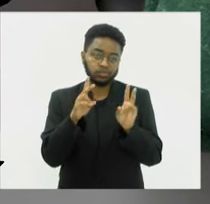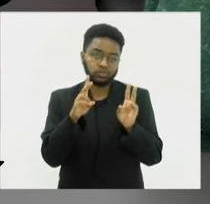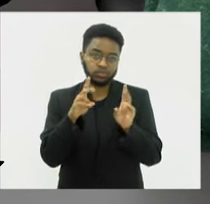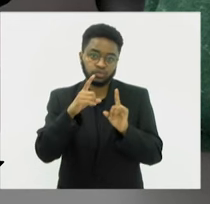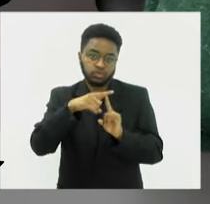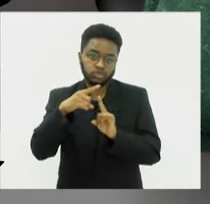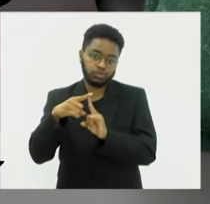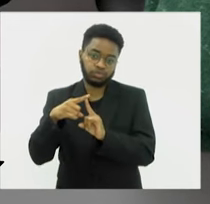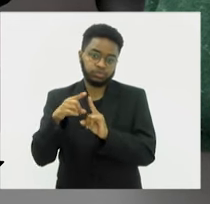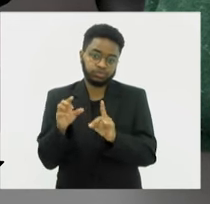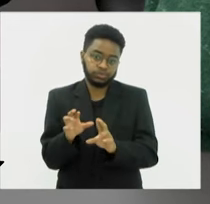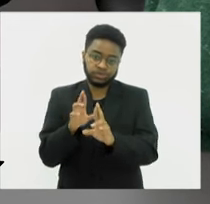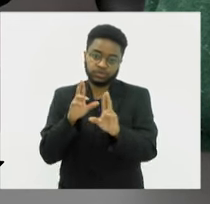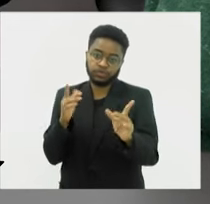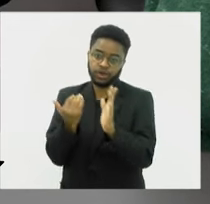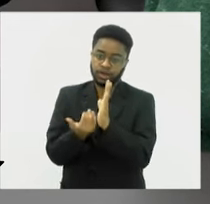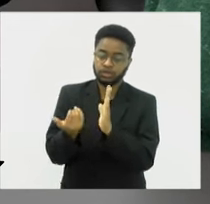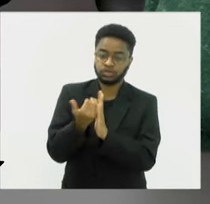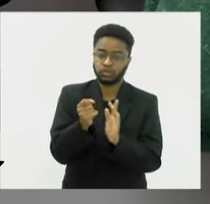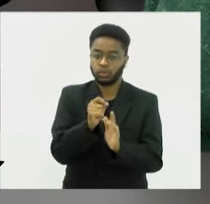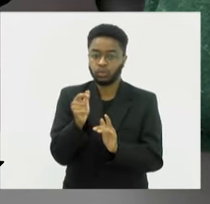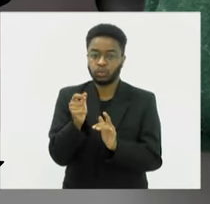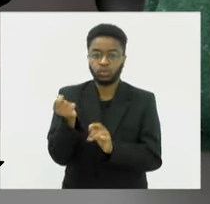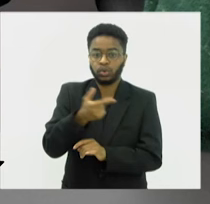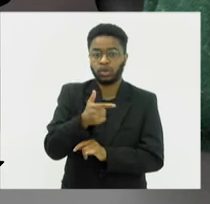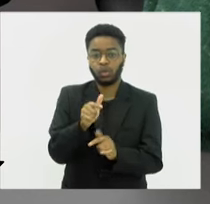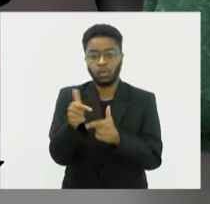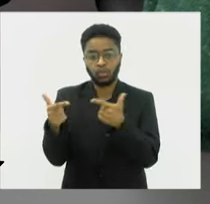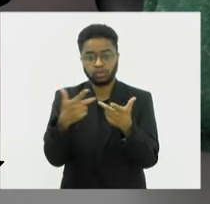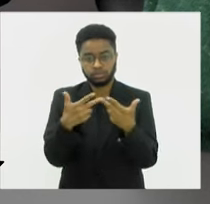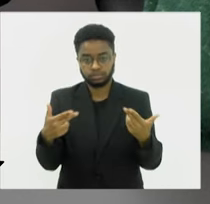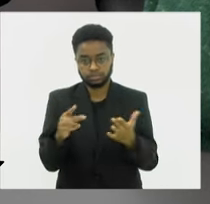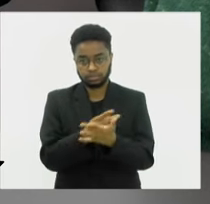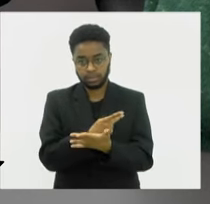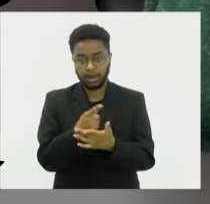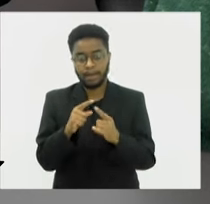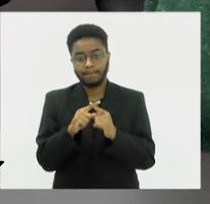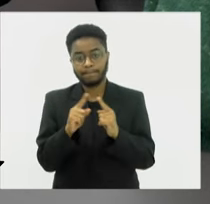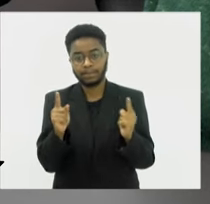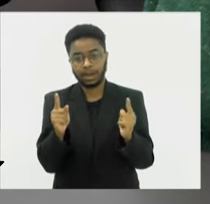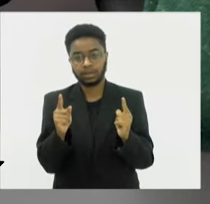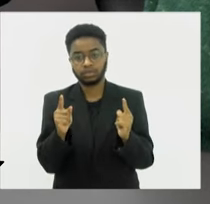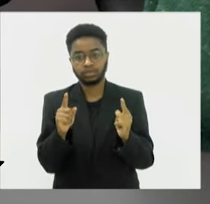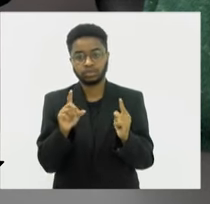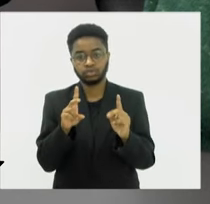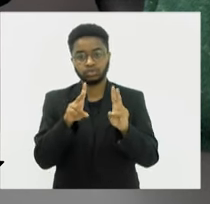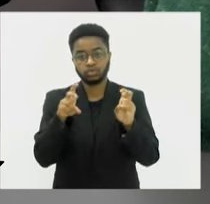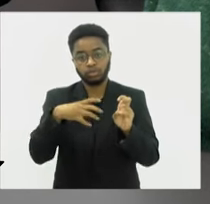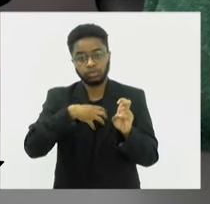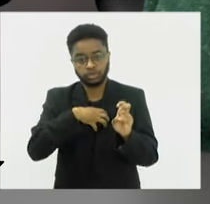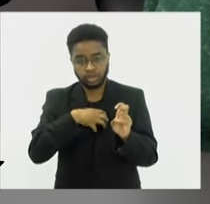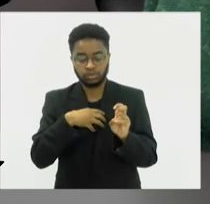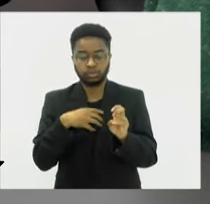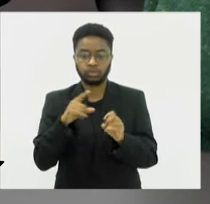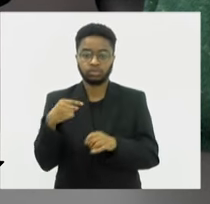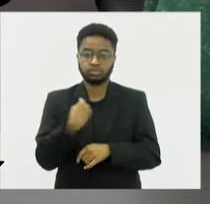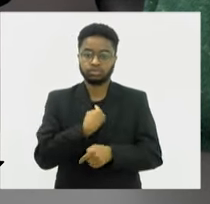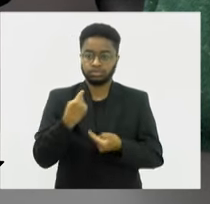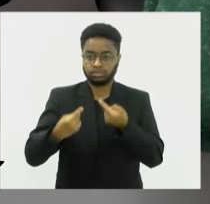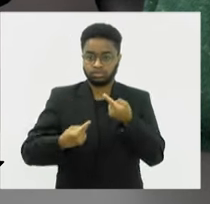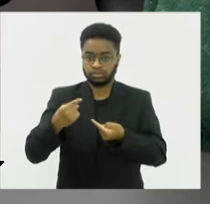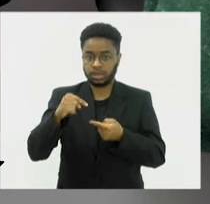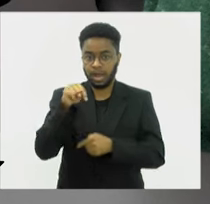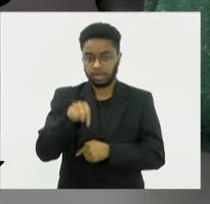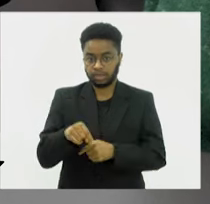orfandade com relação a outros fenômenos. Mas, com relação à forma, que acho que é o que a gente está debatendo